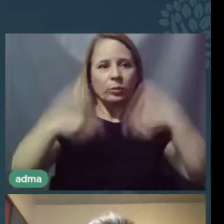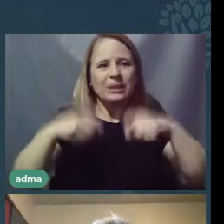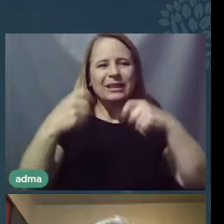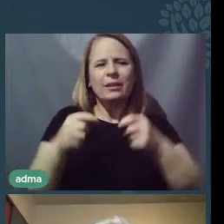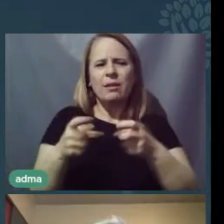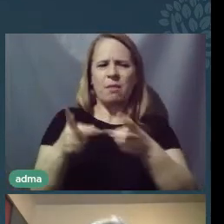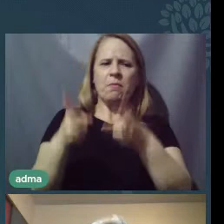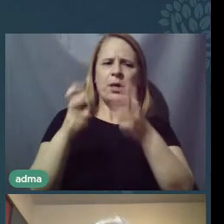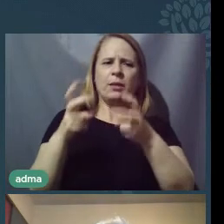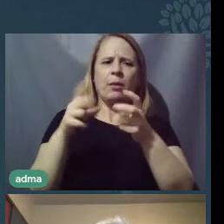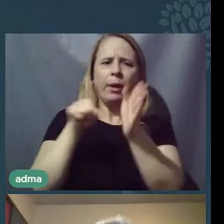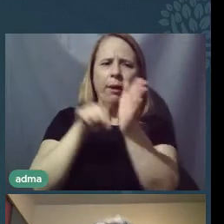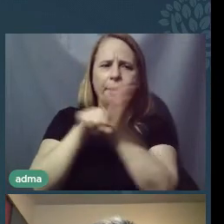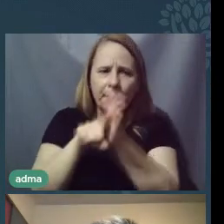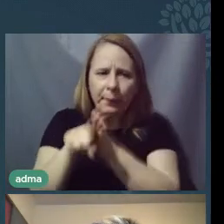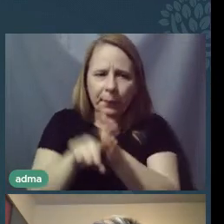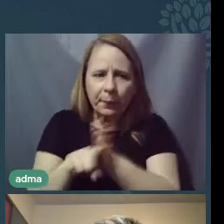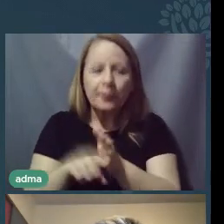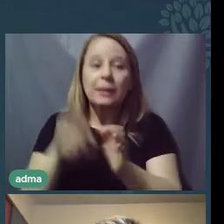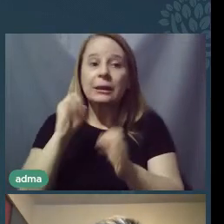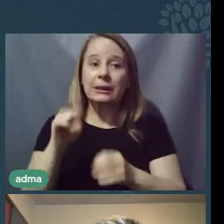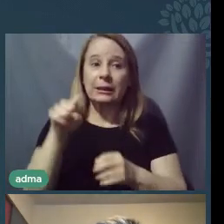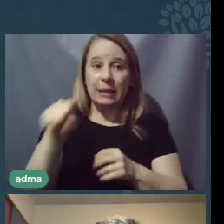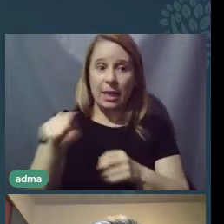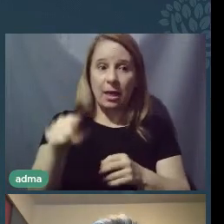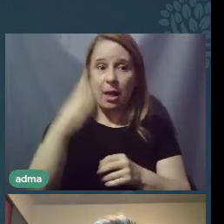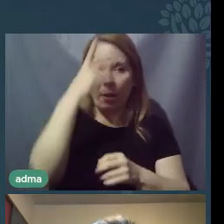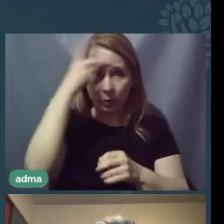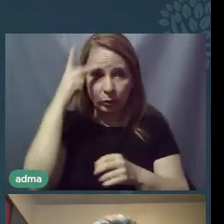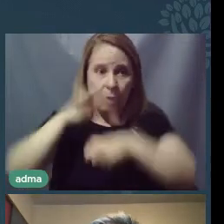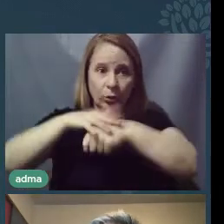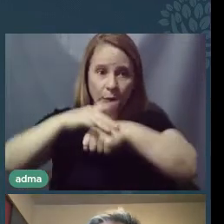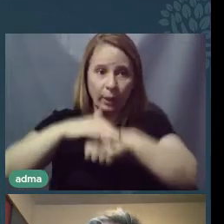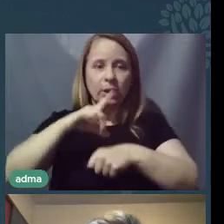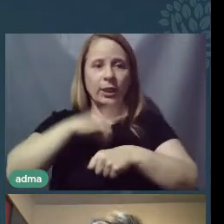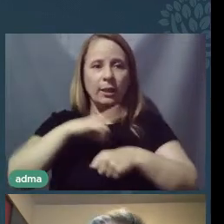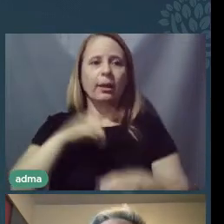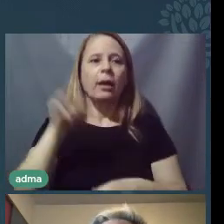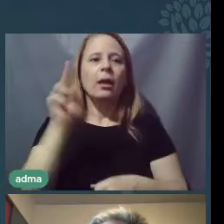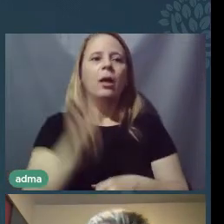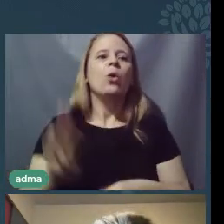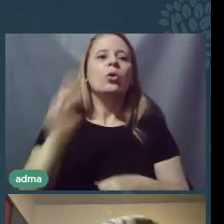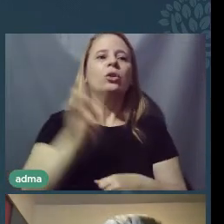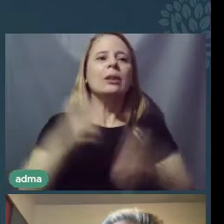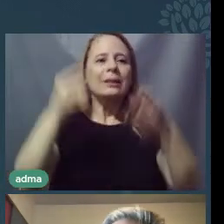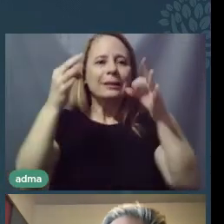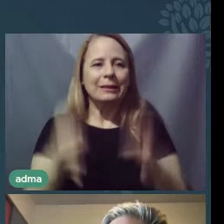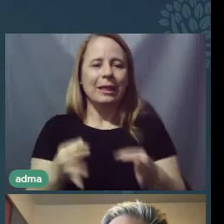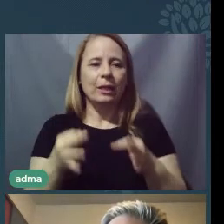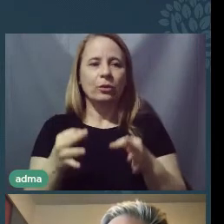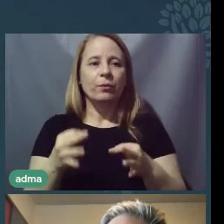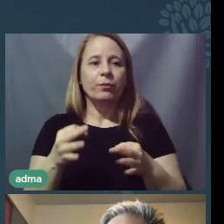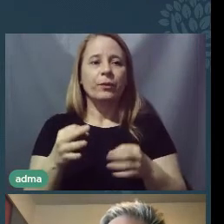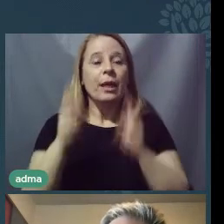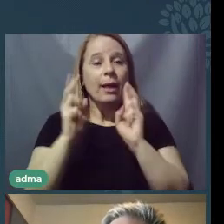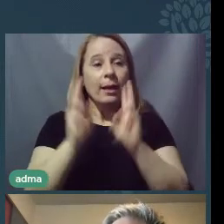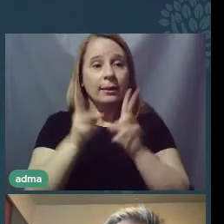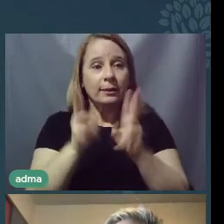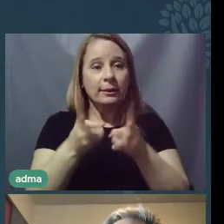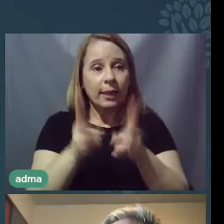parte da anamnese do fisioterapeuta também. Ajude-nos a ver, a cada vez que essa